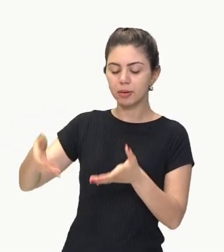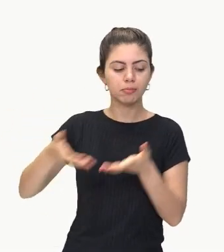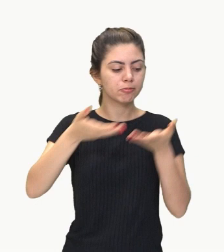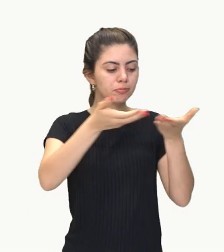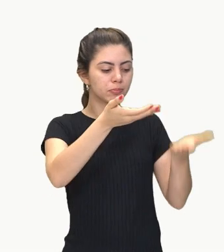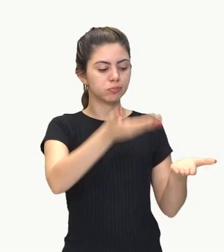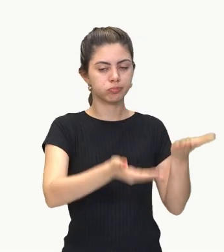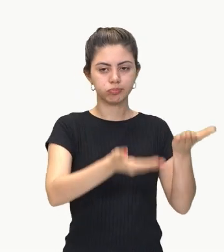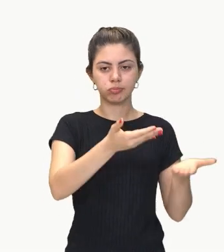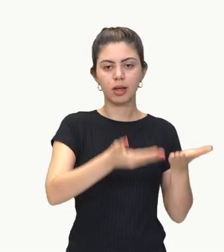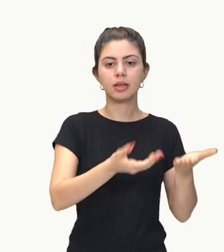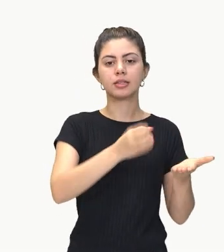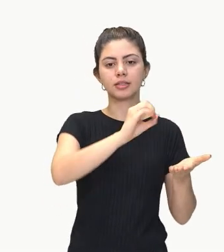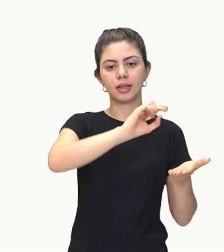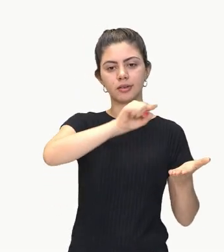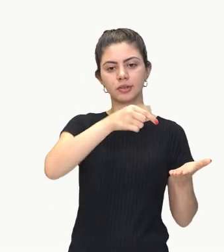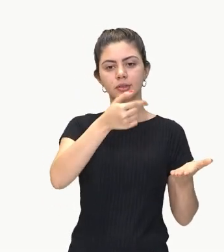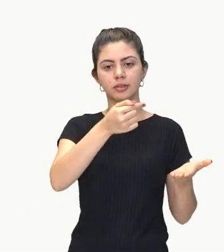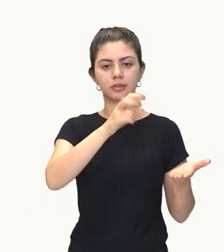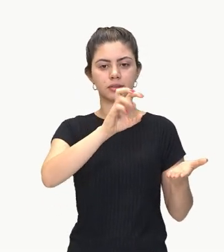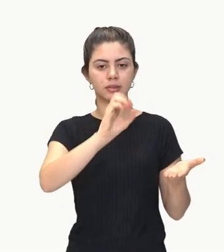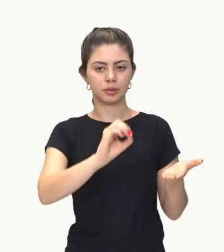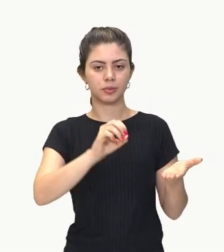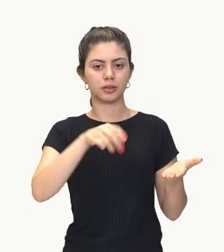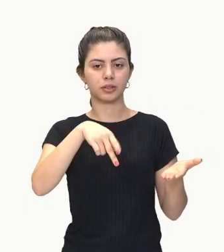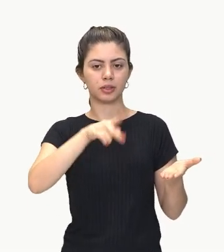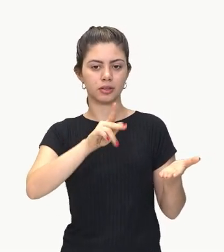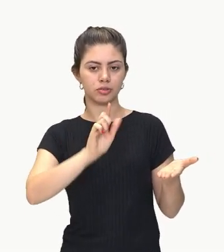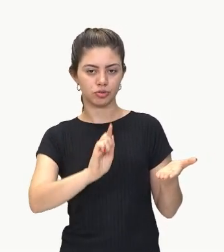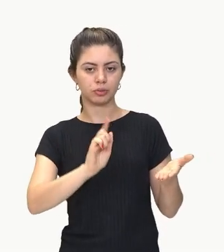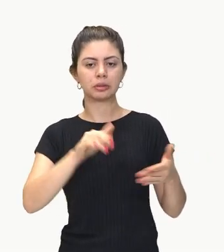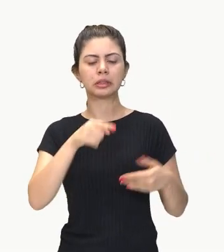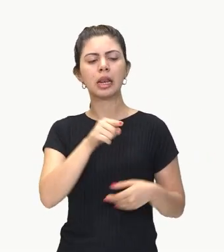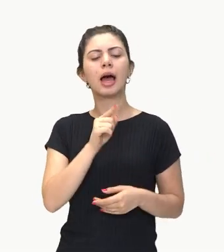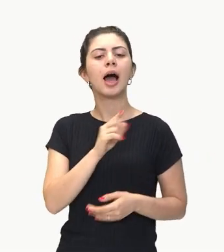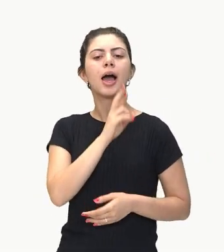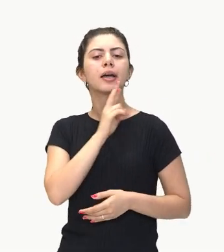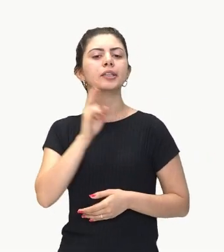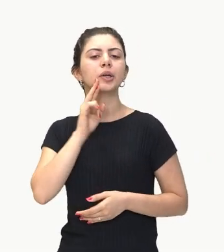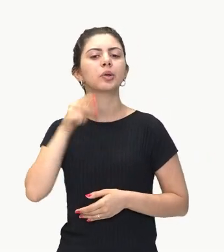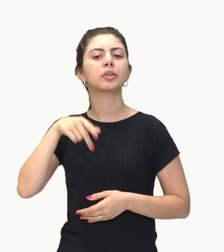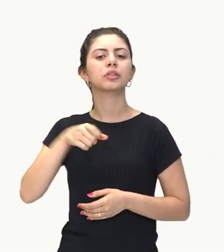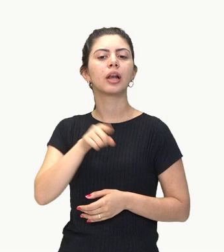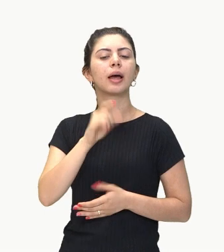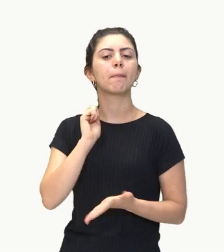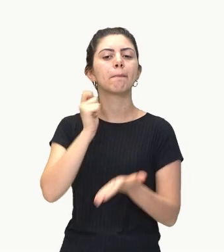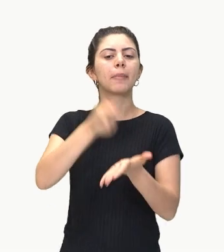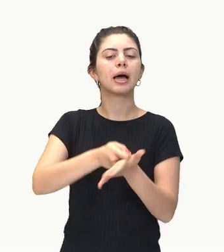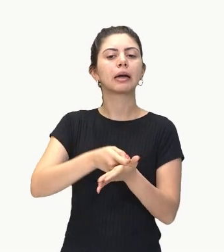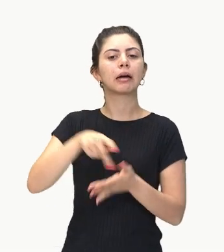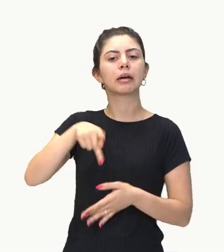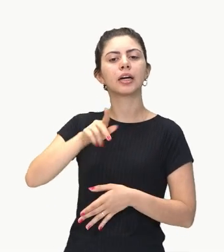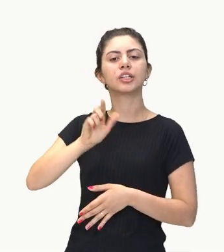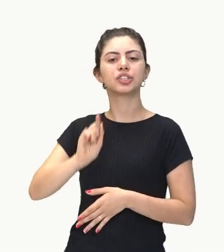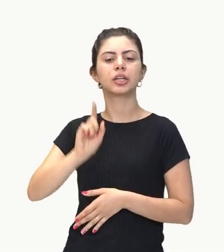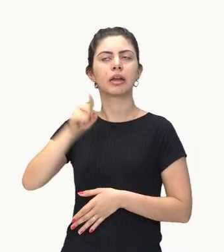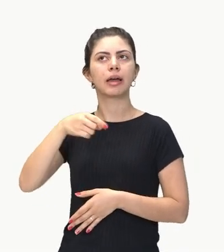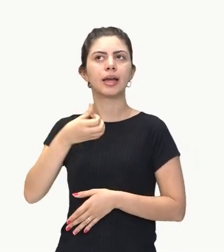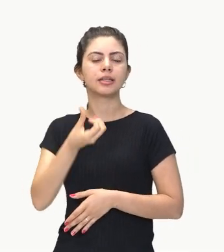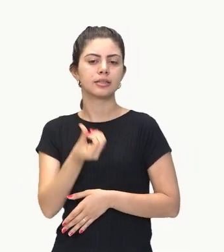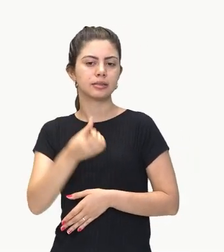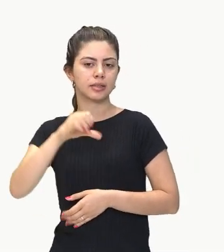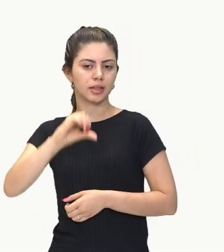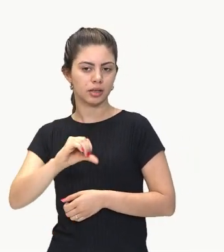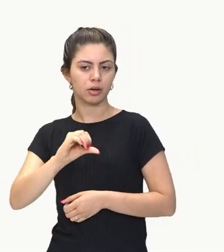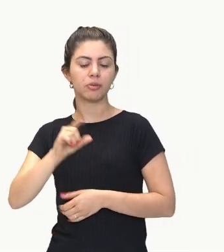0,75 quilos. Sabendo que o quilo cobrado neste restaurante é R$ 69,00, qual o valor pago